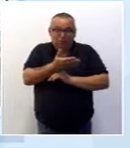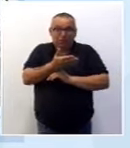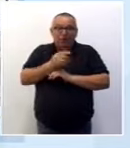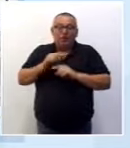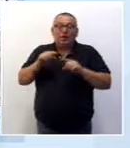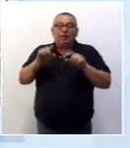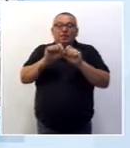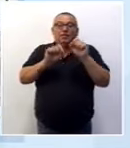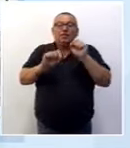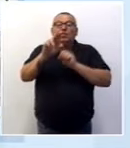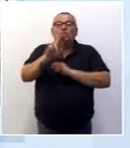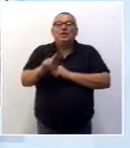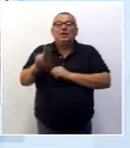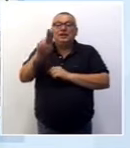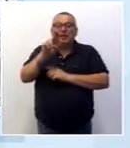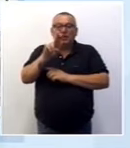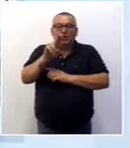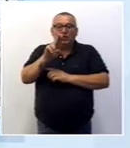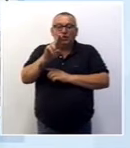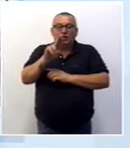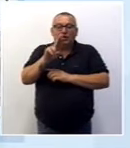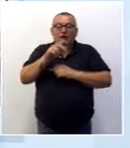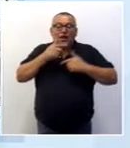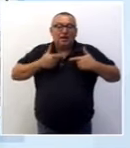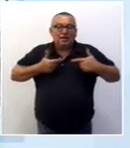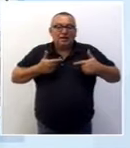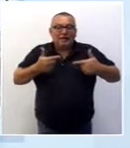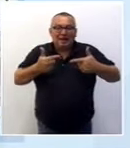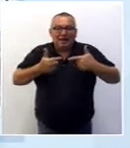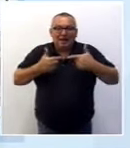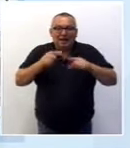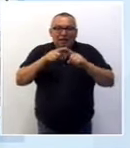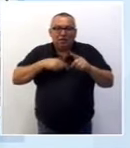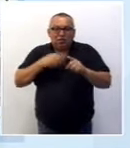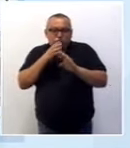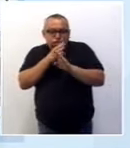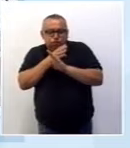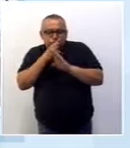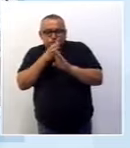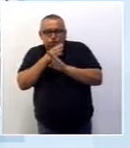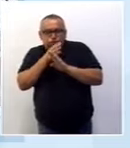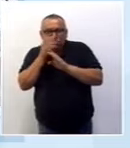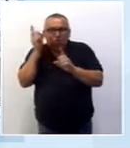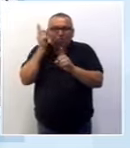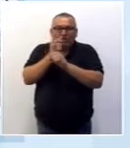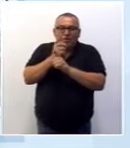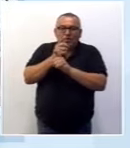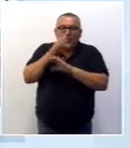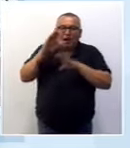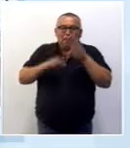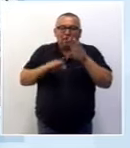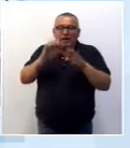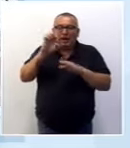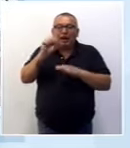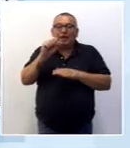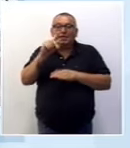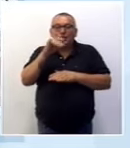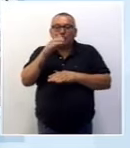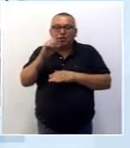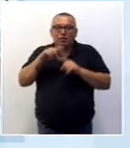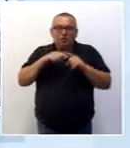fotográficas, eles foram utilizados nas guerras, né, para espionagem. Então, entrava um espião lá com um pombo